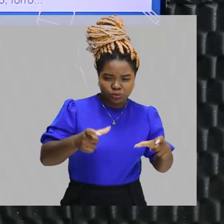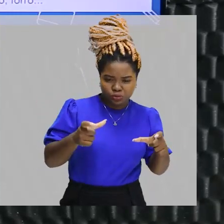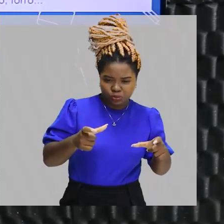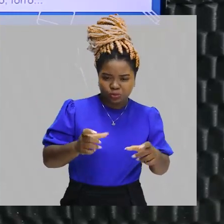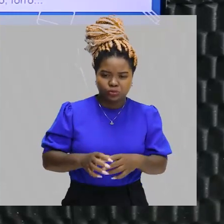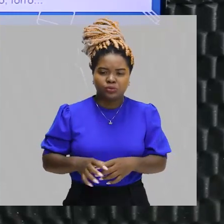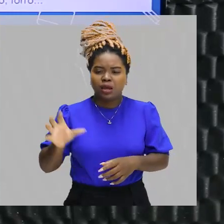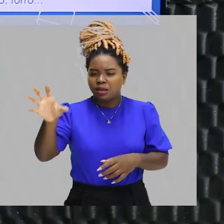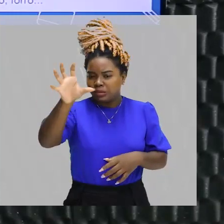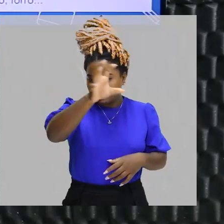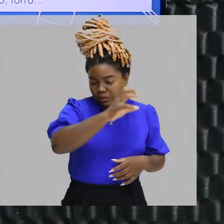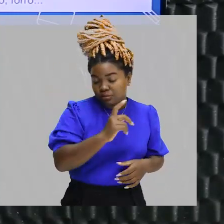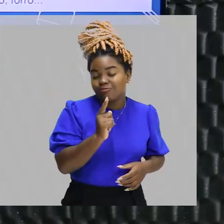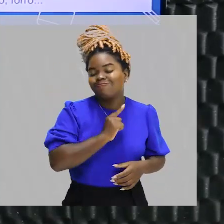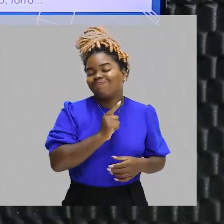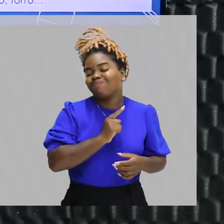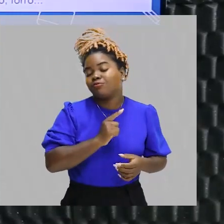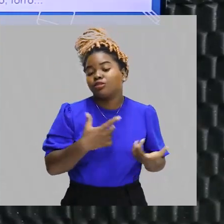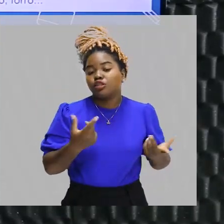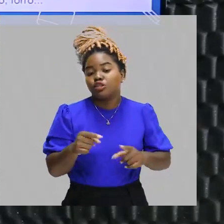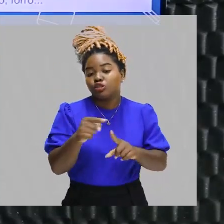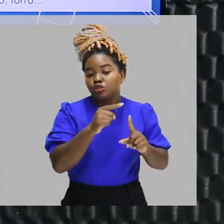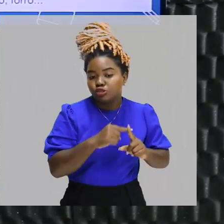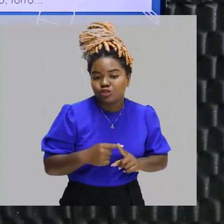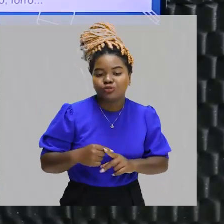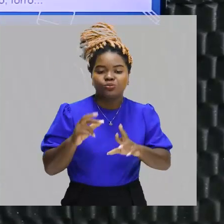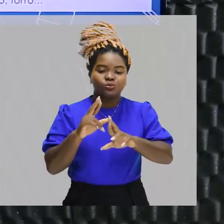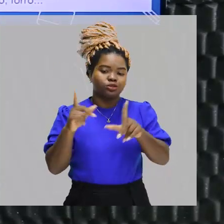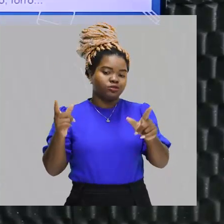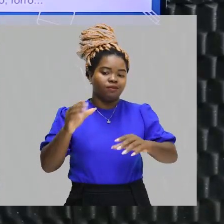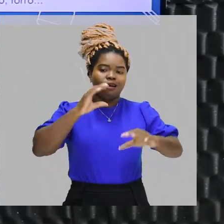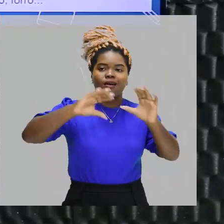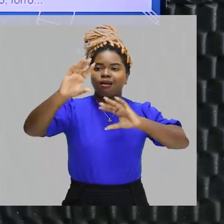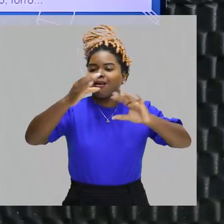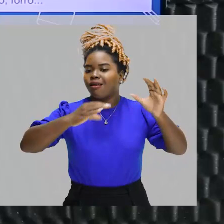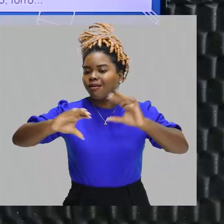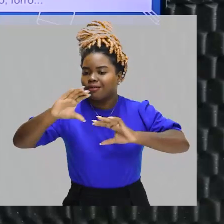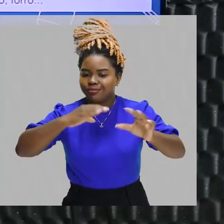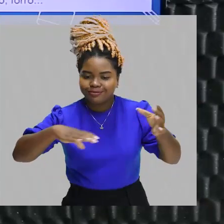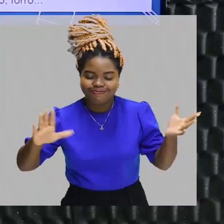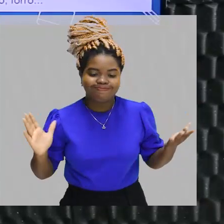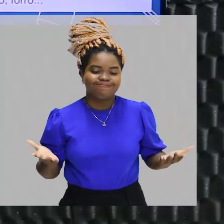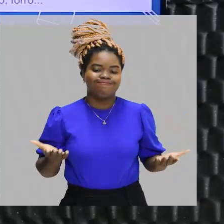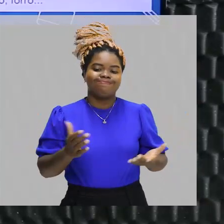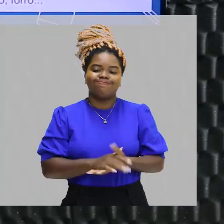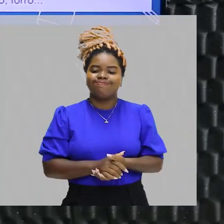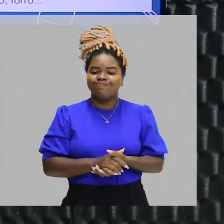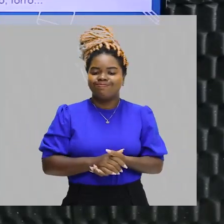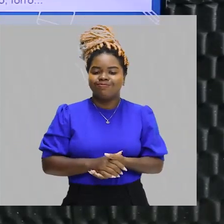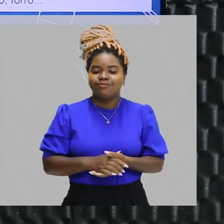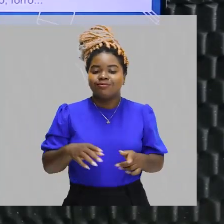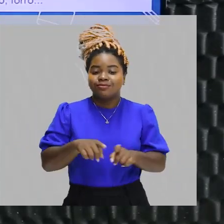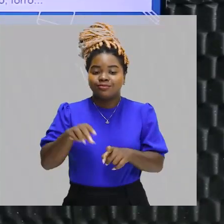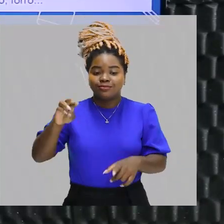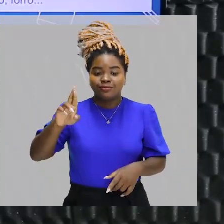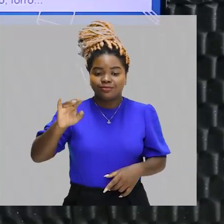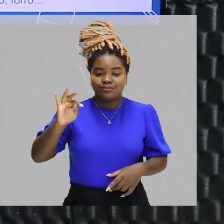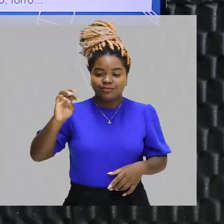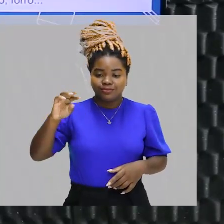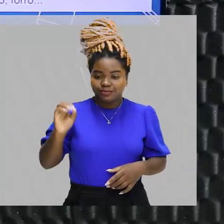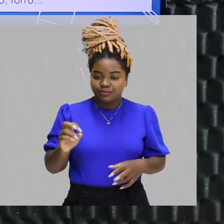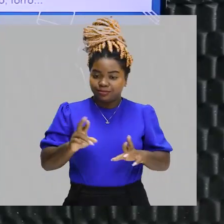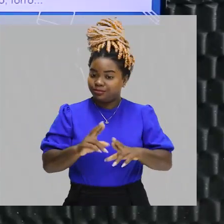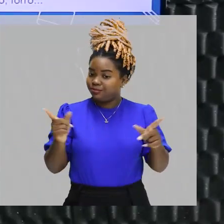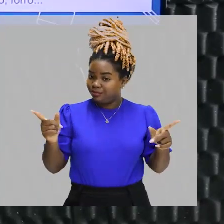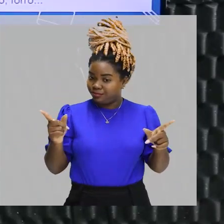têm um sotaque diferente. Na verdade, a gente tem formas de cantar, formas melódicas e rítmicas diferentes. É o que define